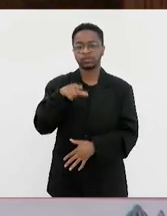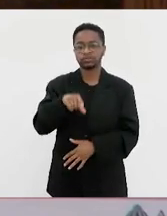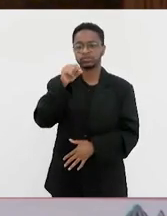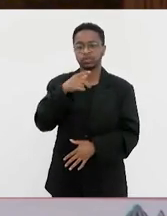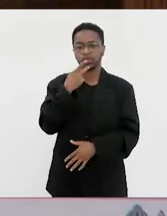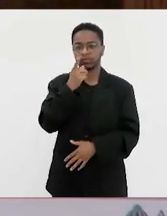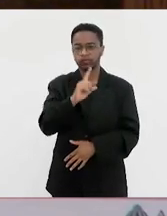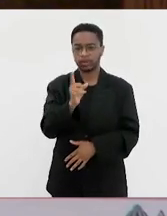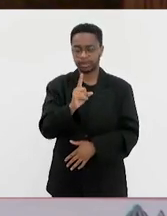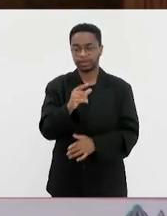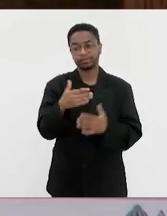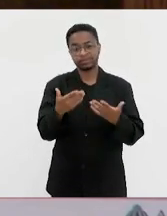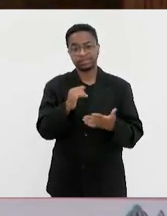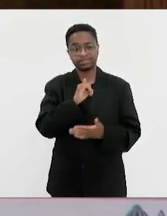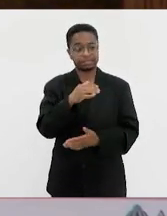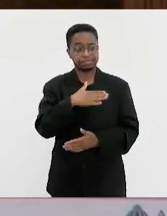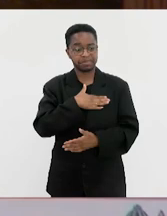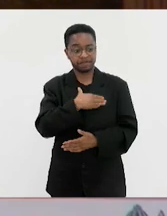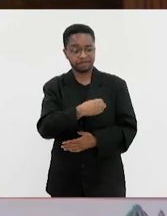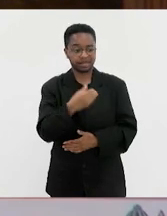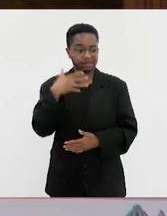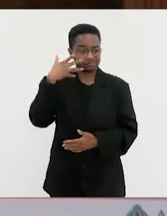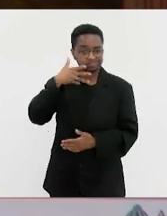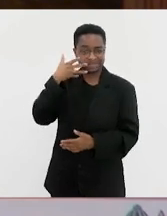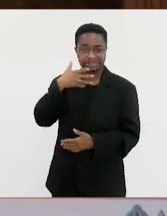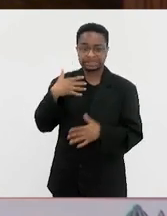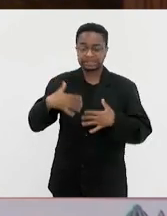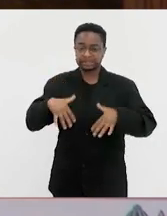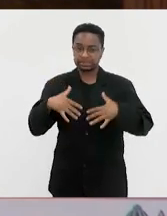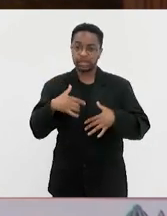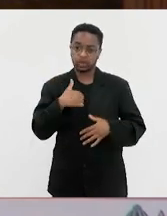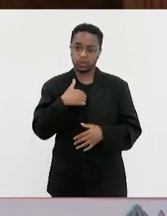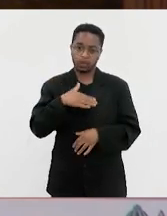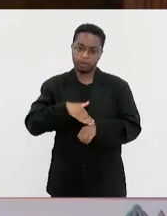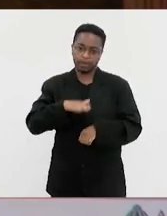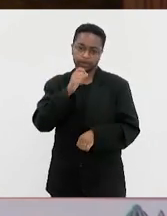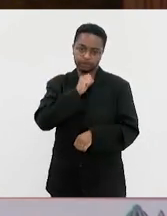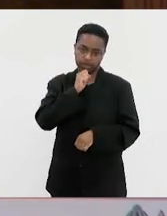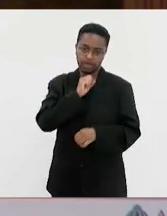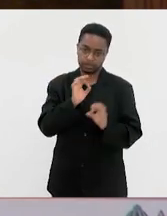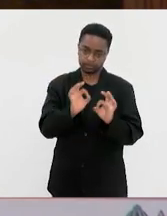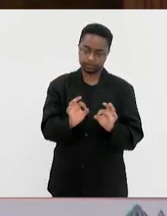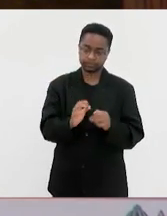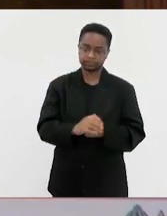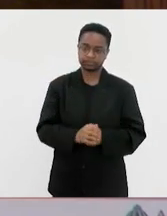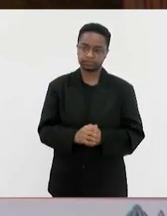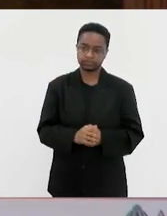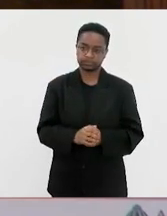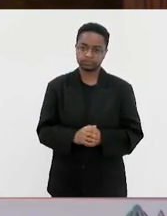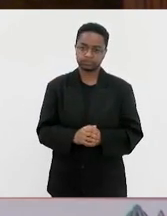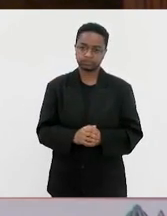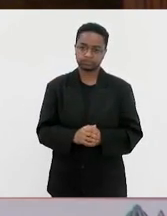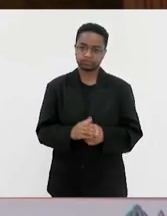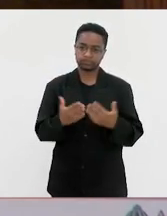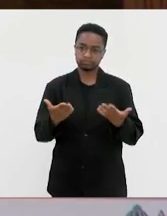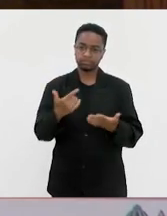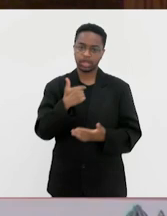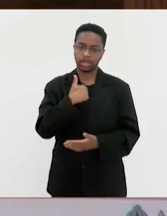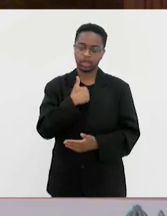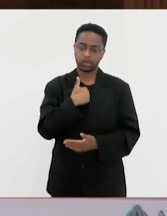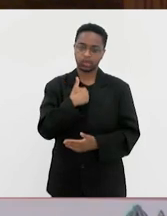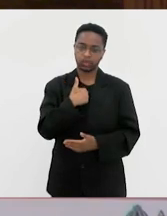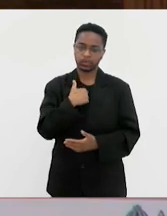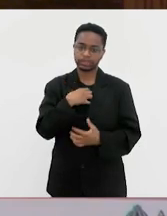eu escuto isso da minha filha, dos meus irmãos, sendo mais velho nessa relação, eu me